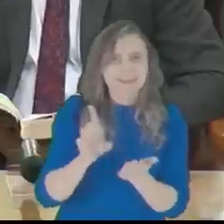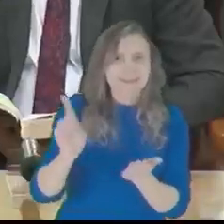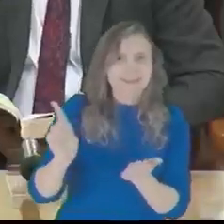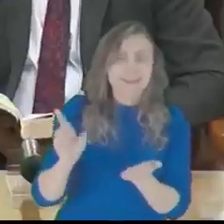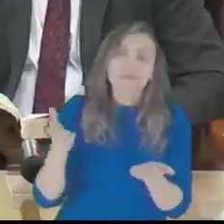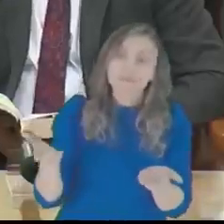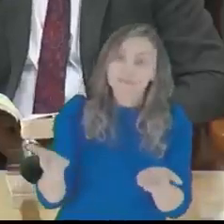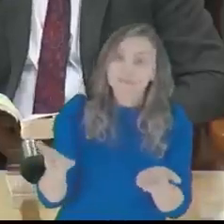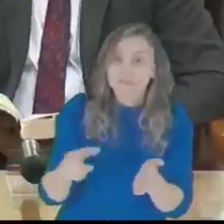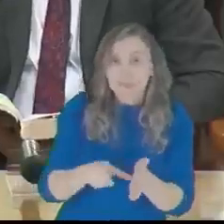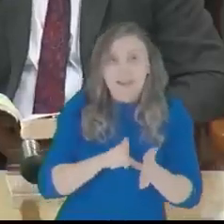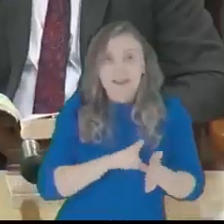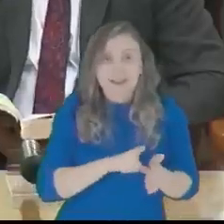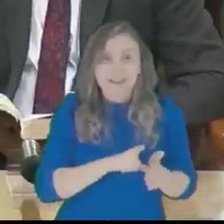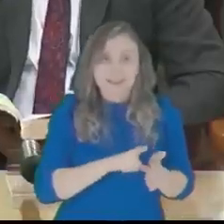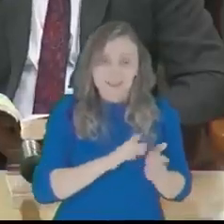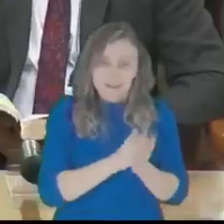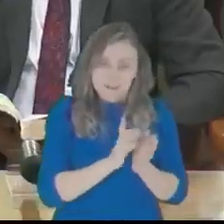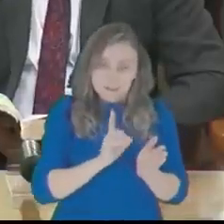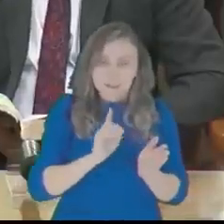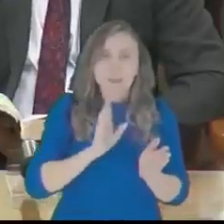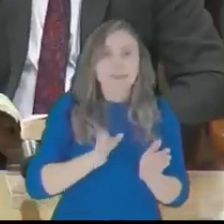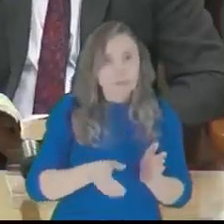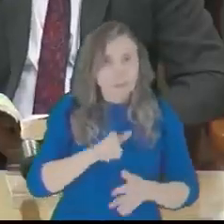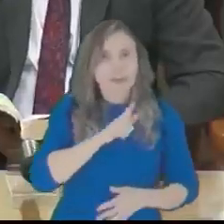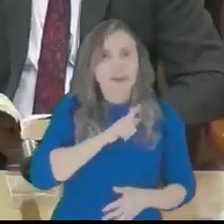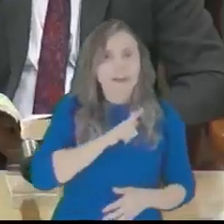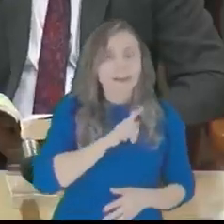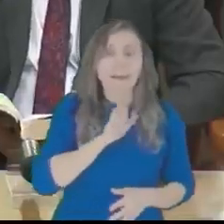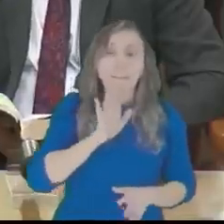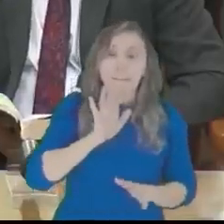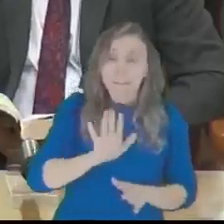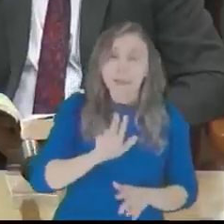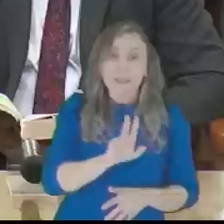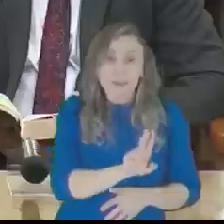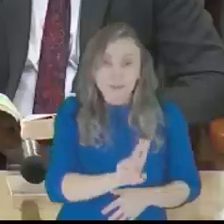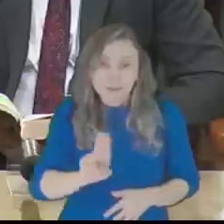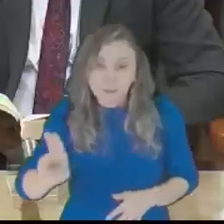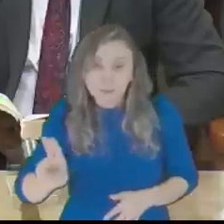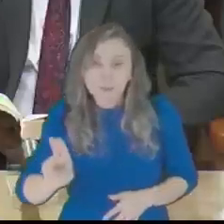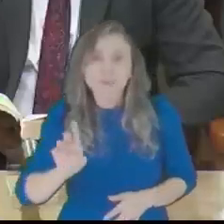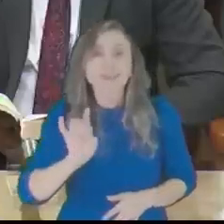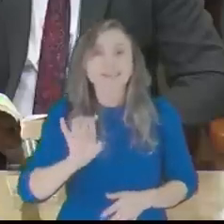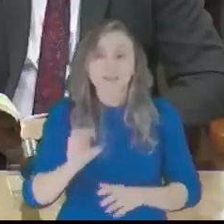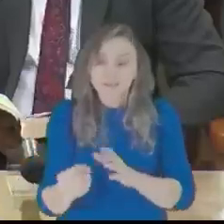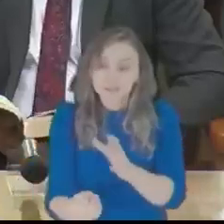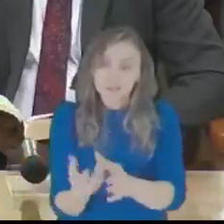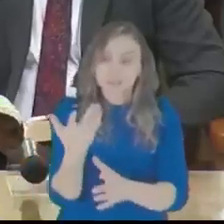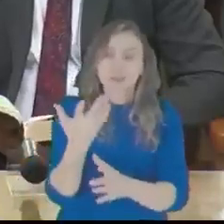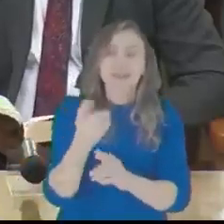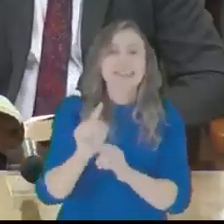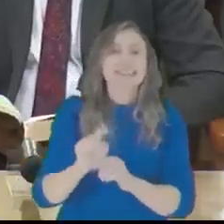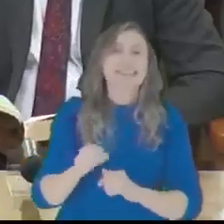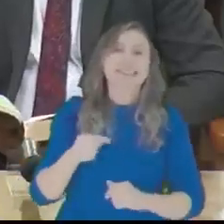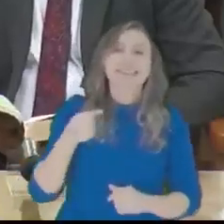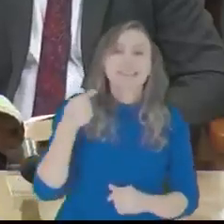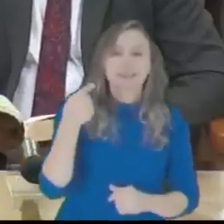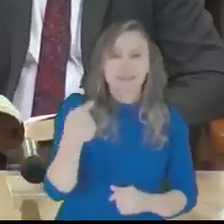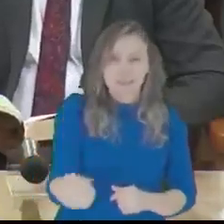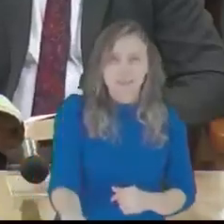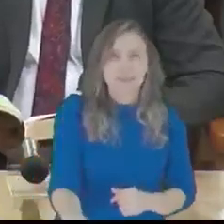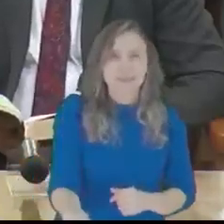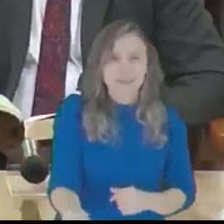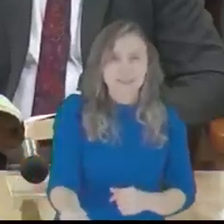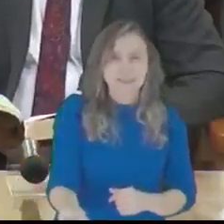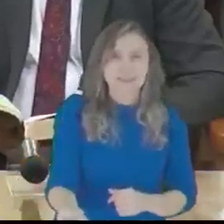Bíblia já existia. O nome Bíblia foi que veio depois. A Trindade já existia. O nome Trindade apareceu